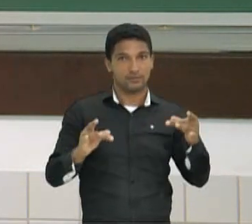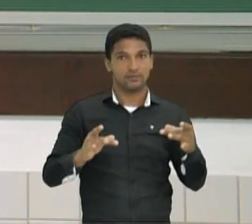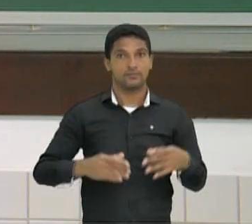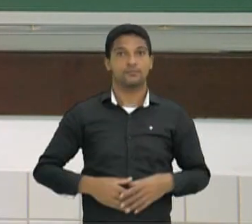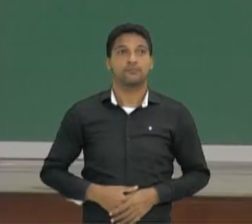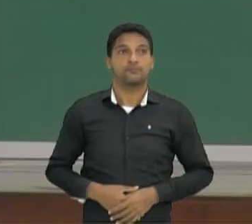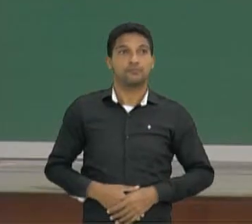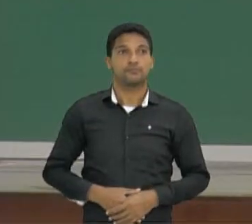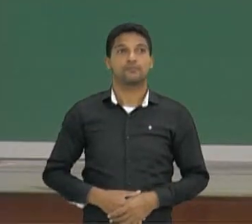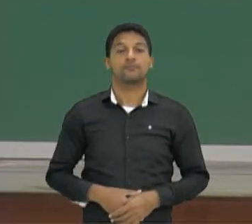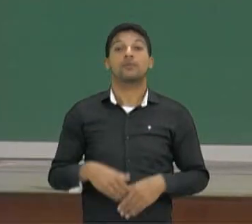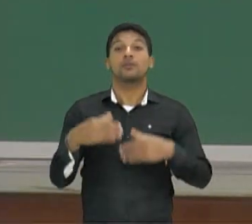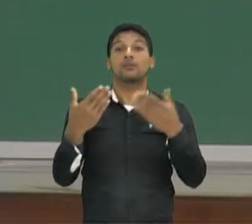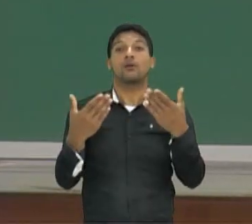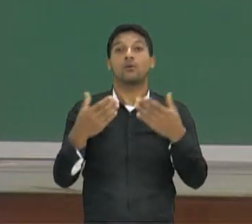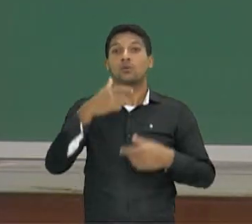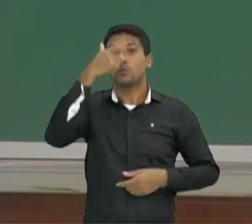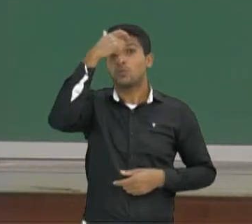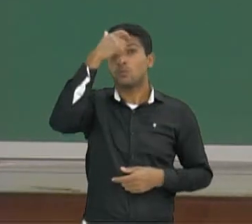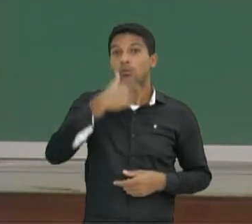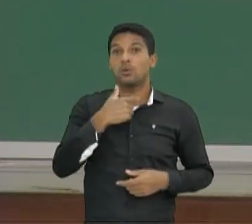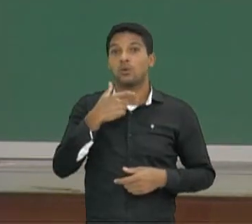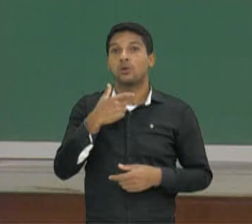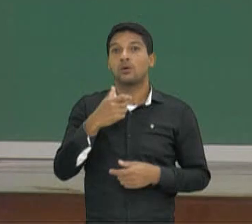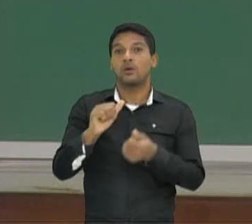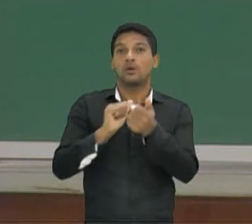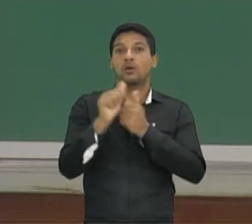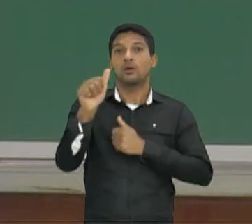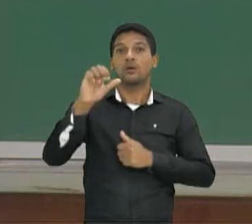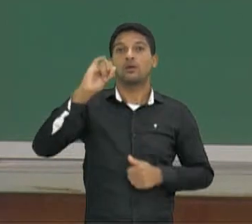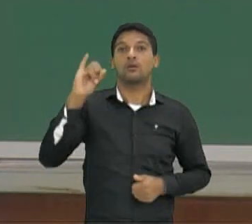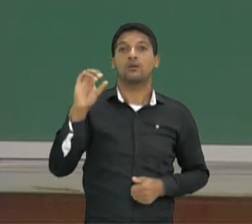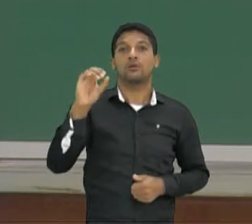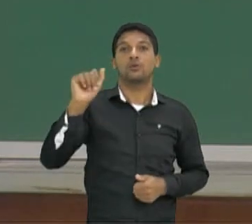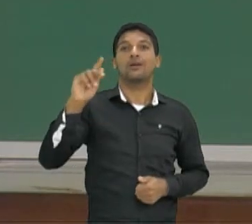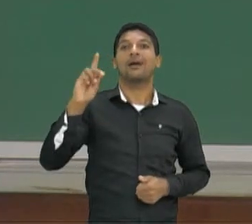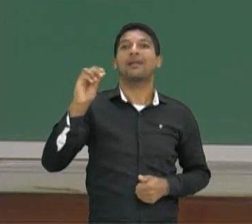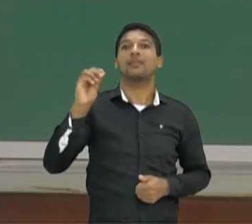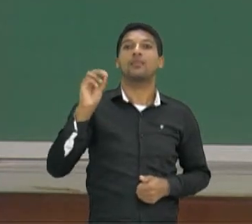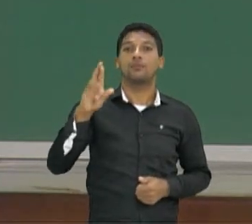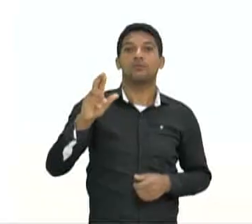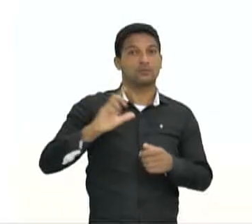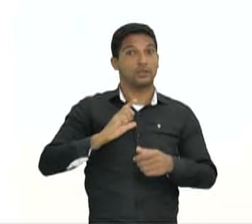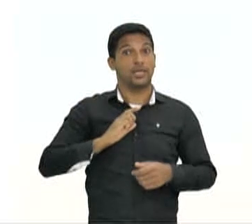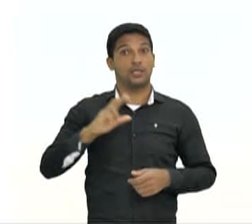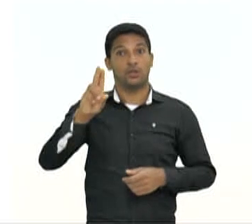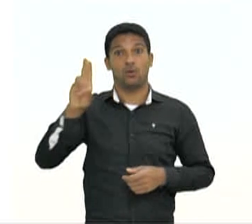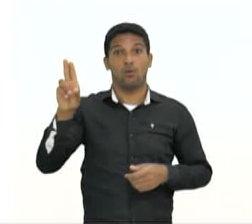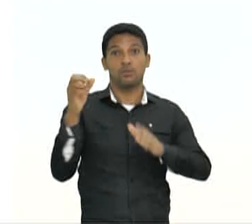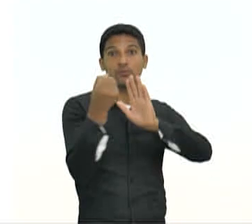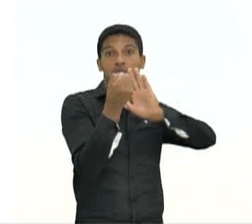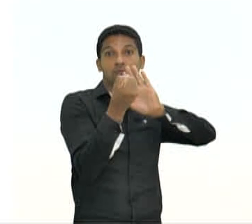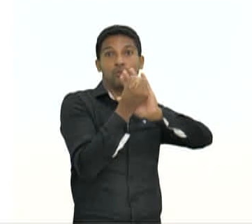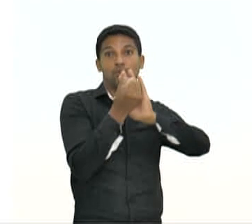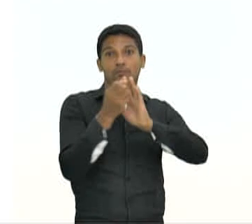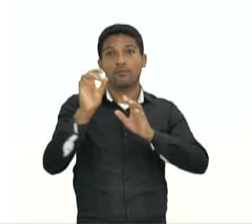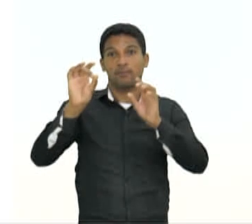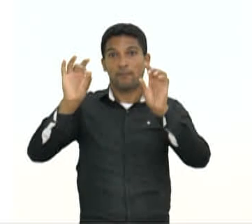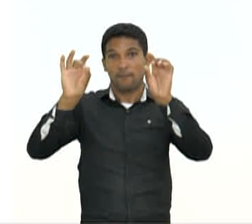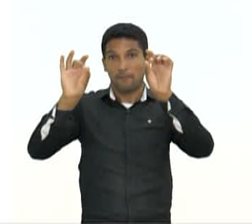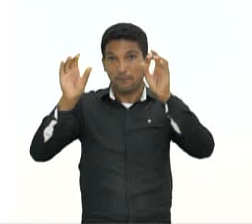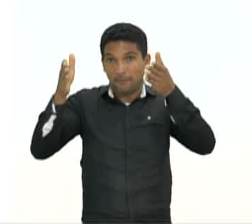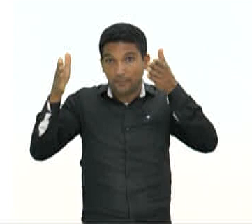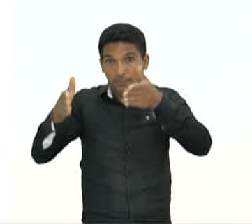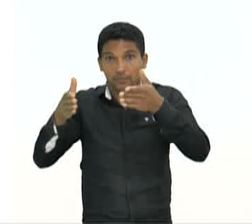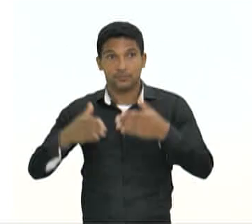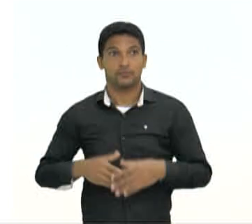jogadores... como que funciona? Então, cada jogador tem um nome específico. Durante um turno de ataque, o time é representado por apenas um